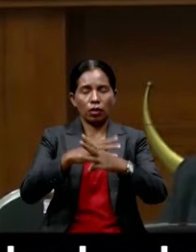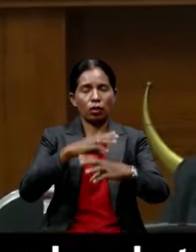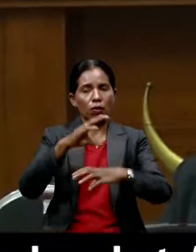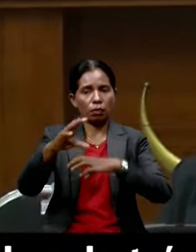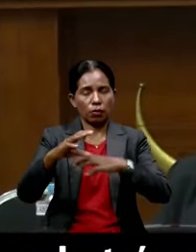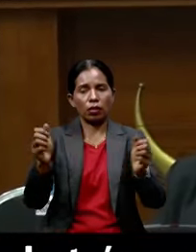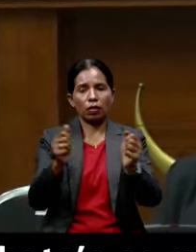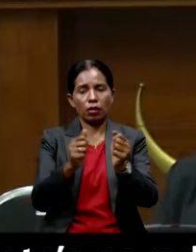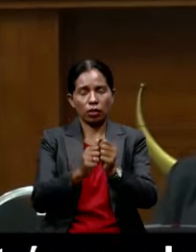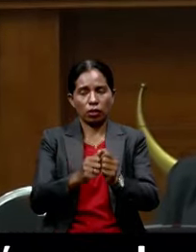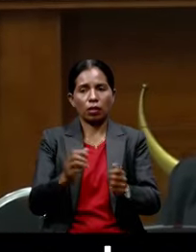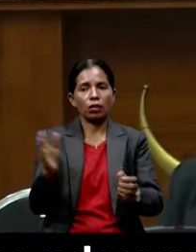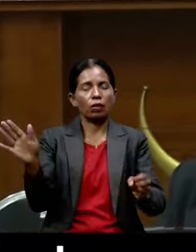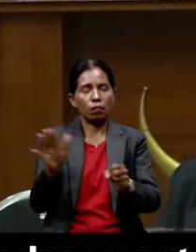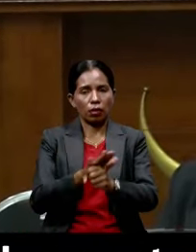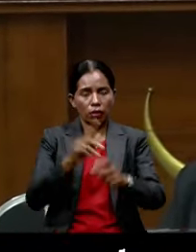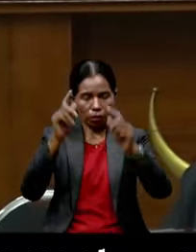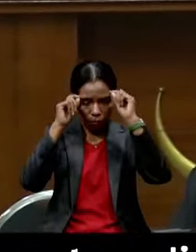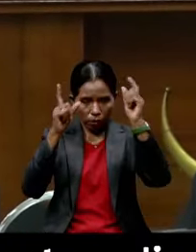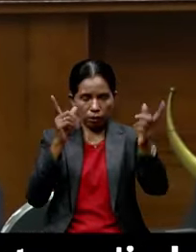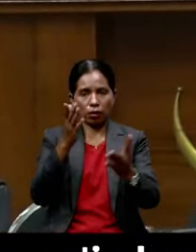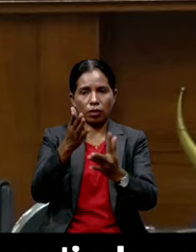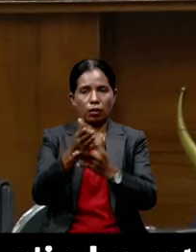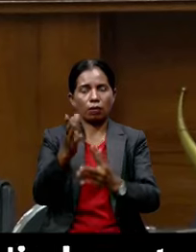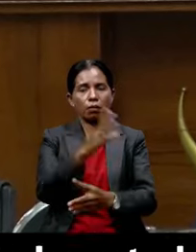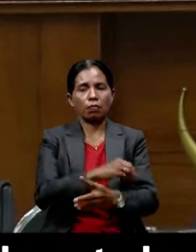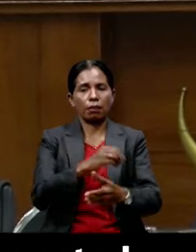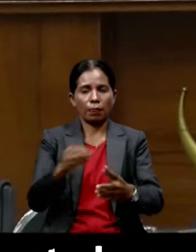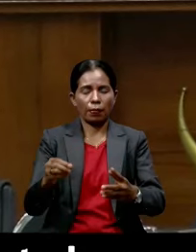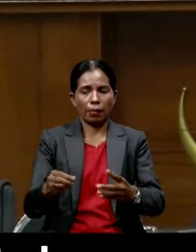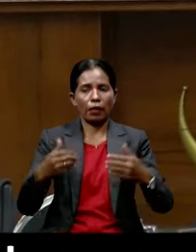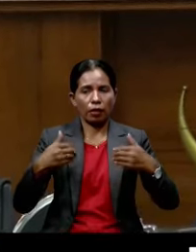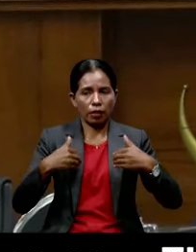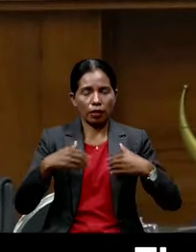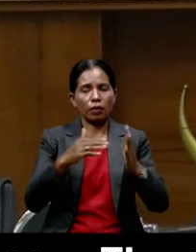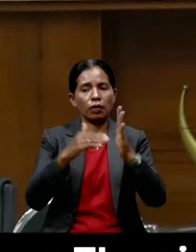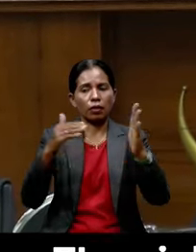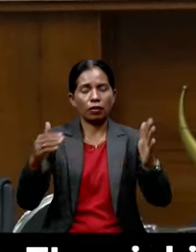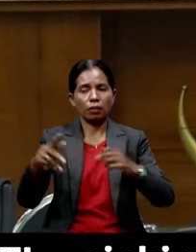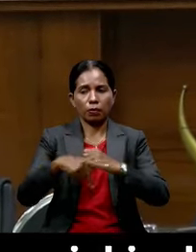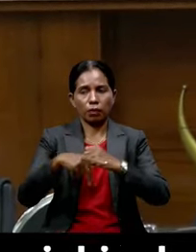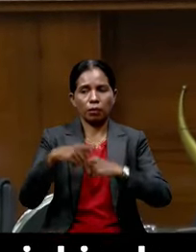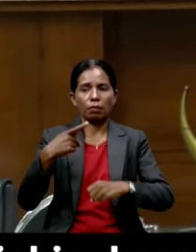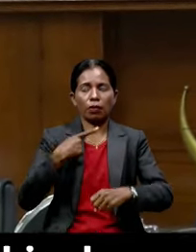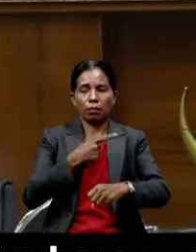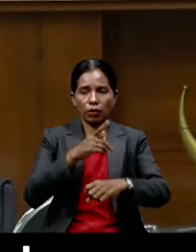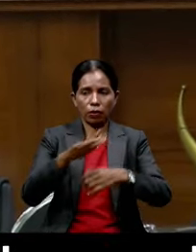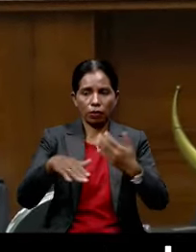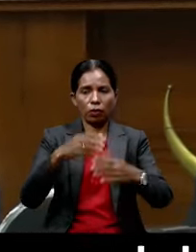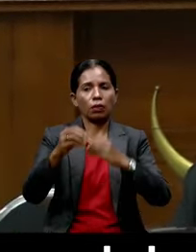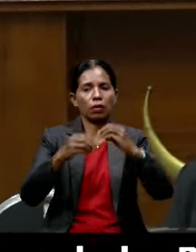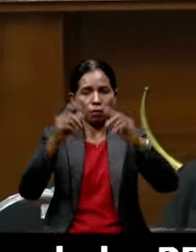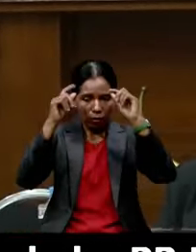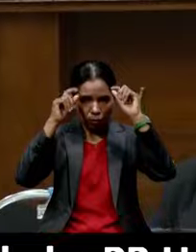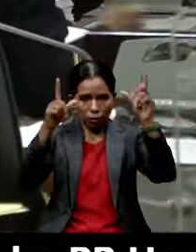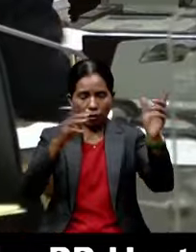ato completa Timor-Leste na adesão à organização referente. E a âmbito de discussão, mostrou pró e contra entre a bancada parlamentar Sira, relaciona ao Timor-Leste